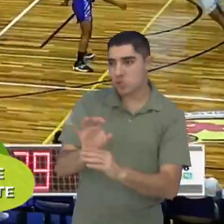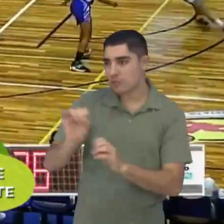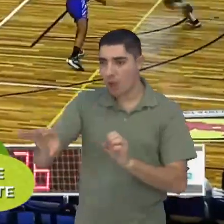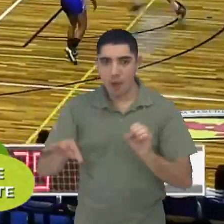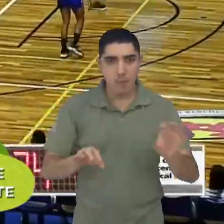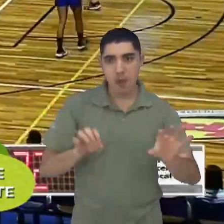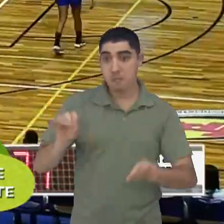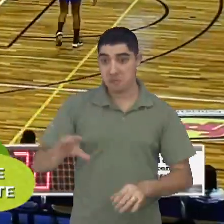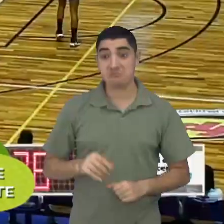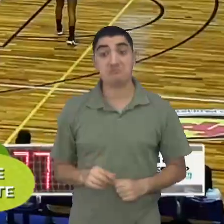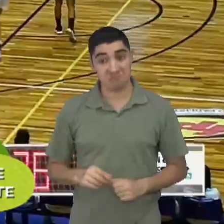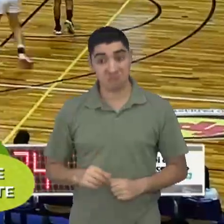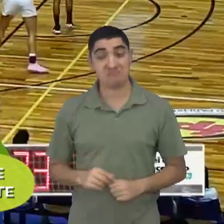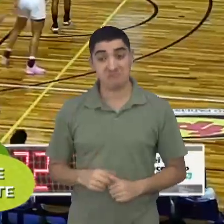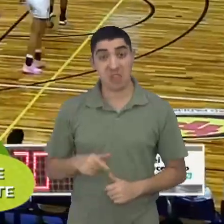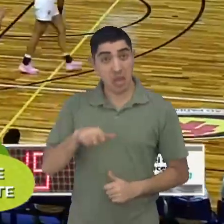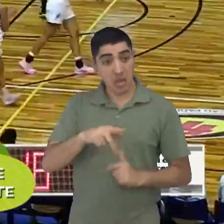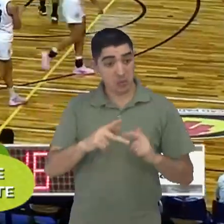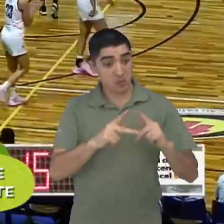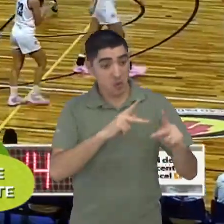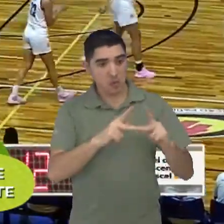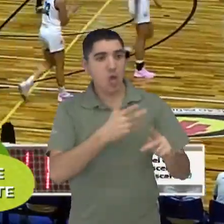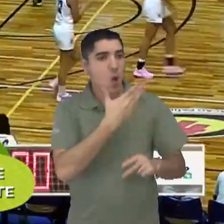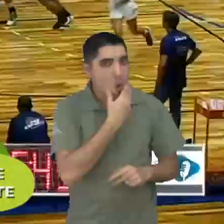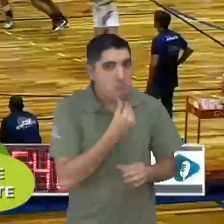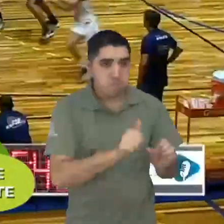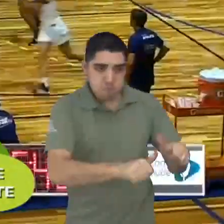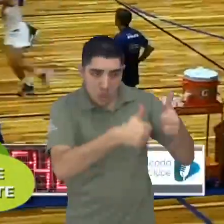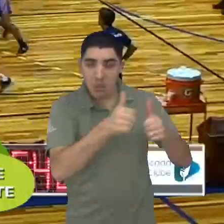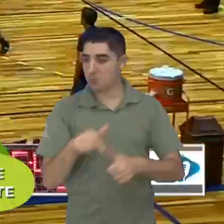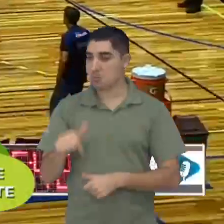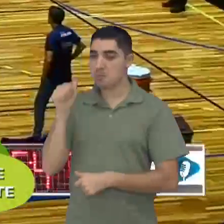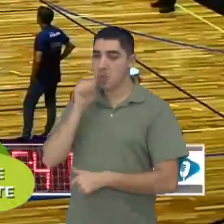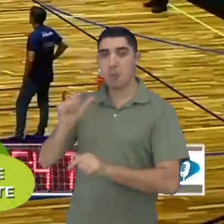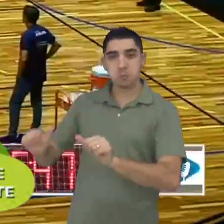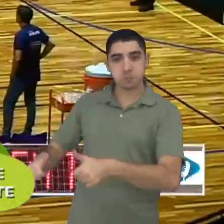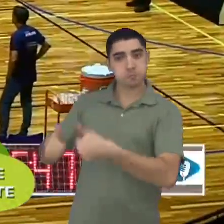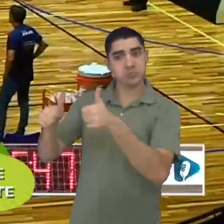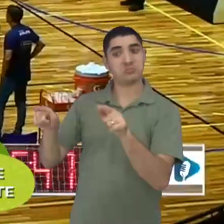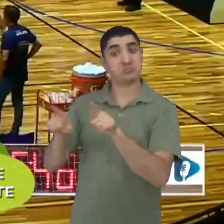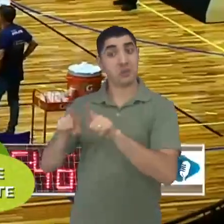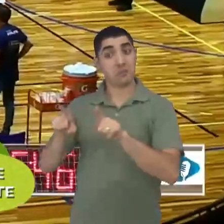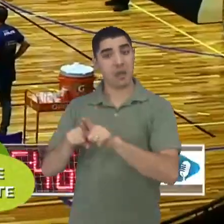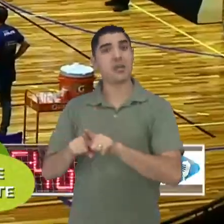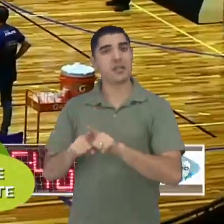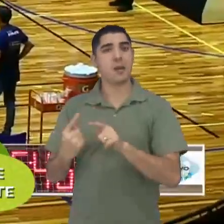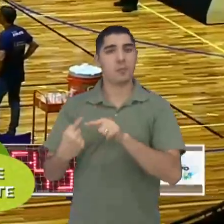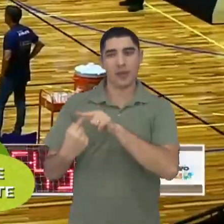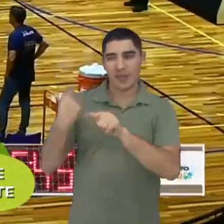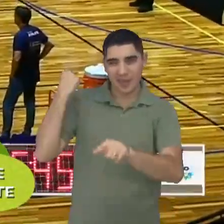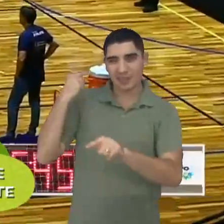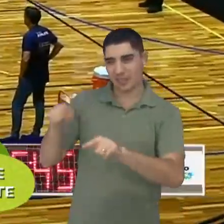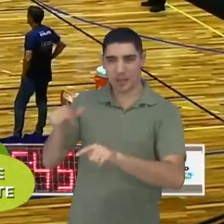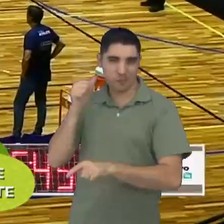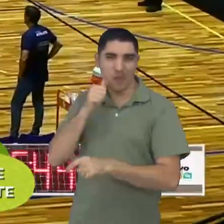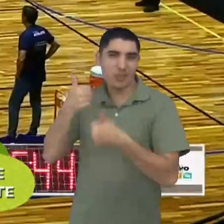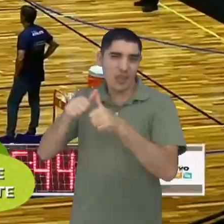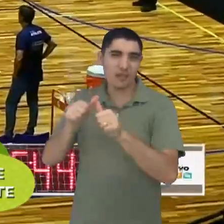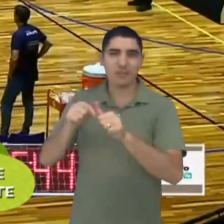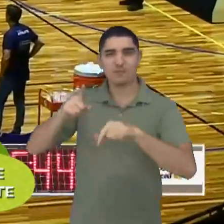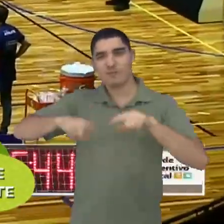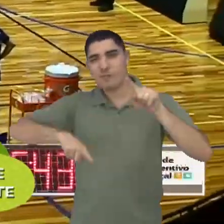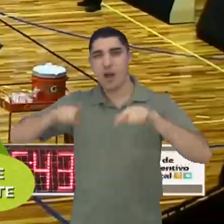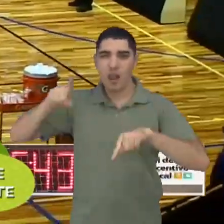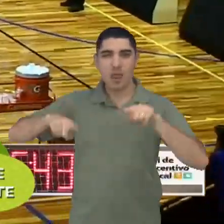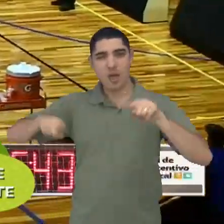masculino reagindo no campeonato, o feminino também está indo bem, está reagindo aí, depois de uma primeira fase aí entre altos e baixos, né? Com certeza,